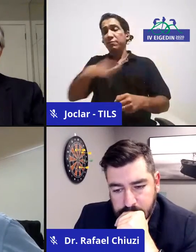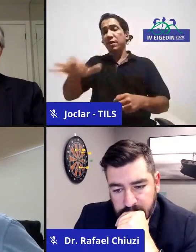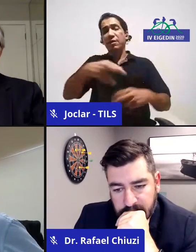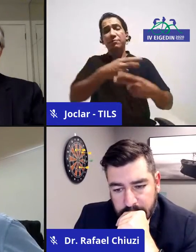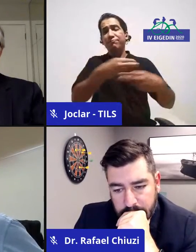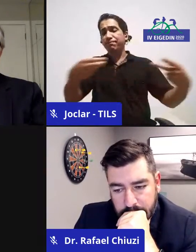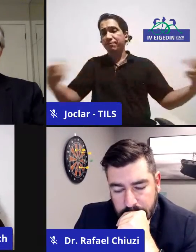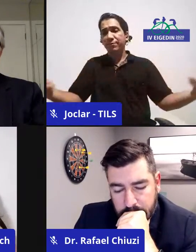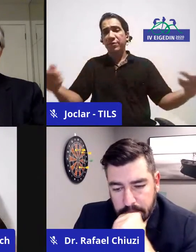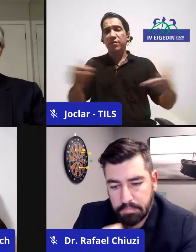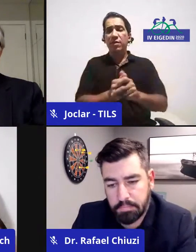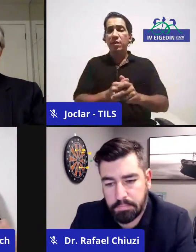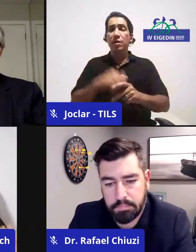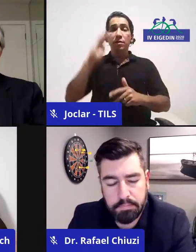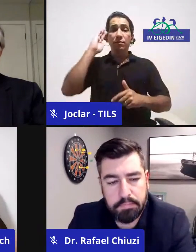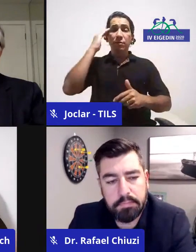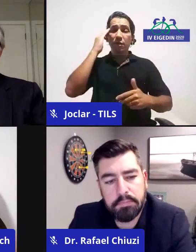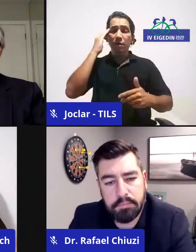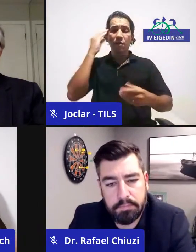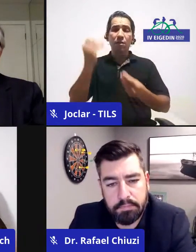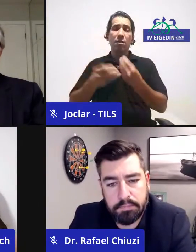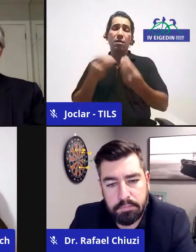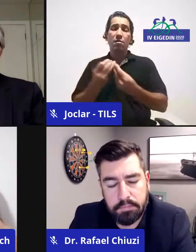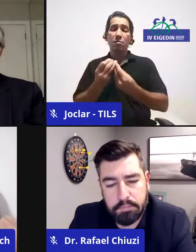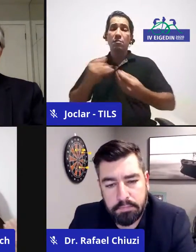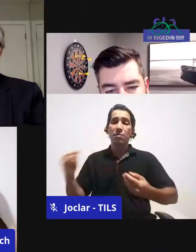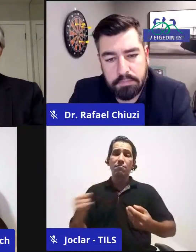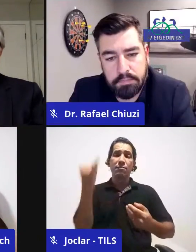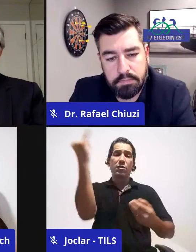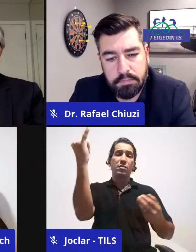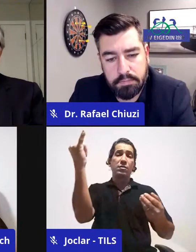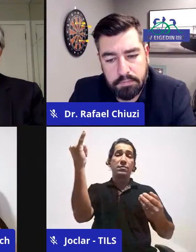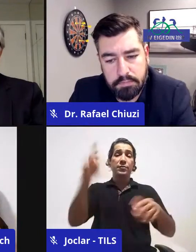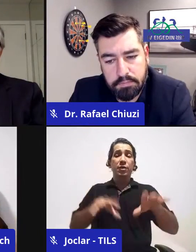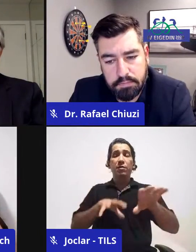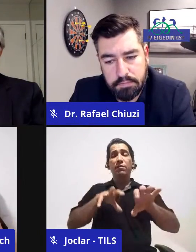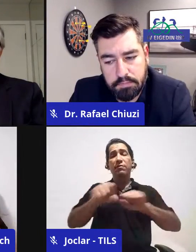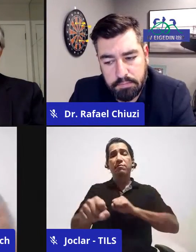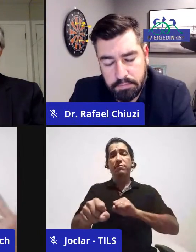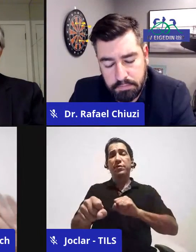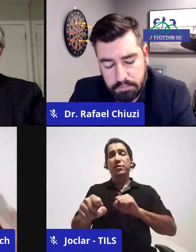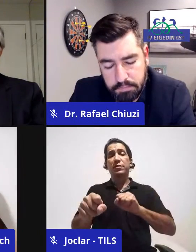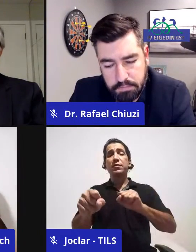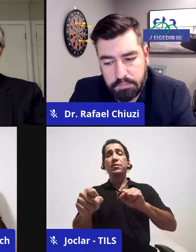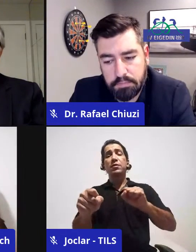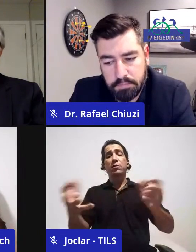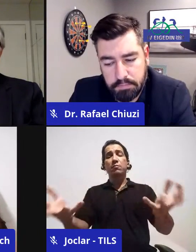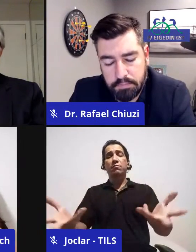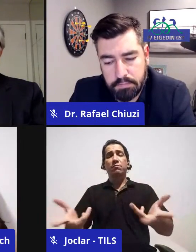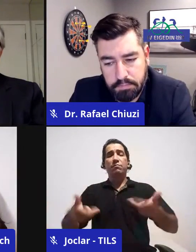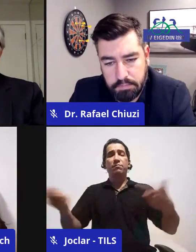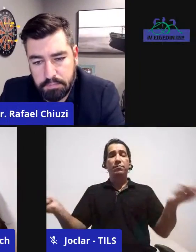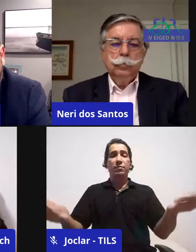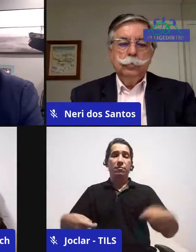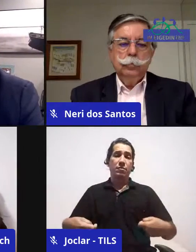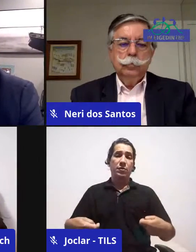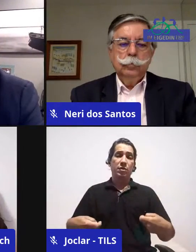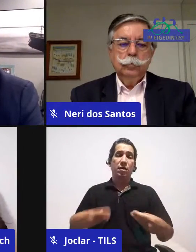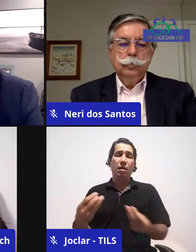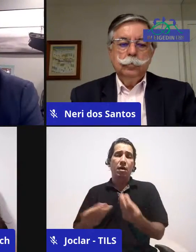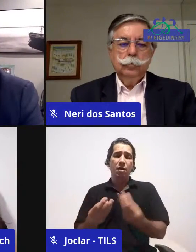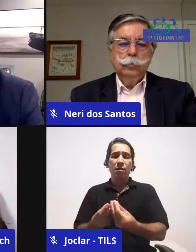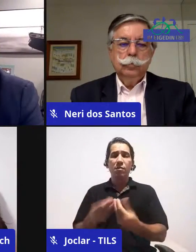essa formação, né, dessas competências que o professor Neri falou, né, do saber pensar, essa